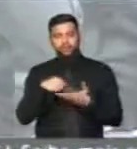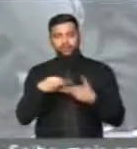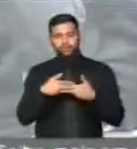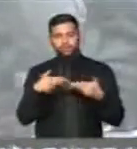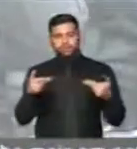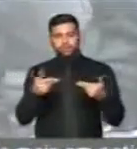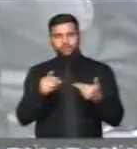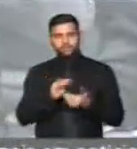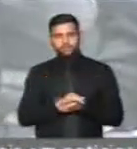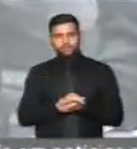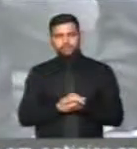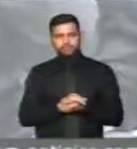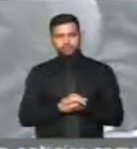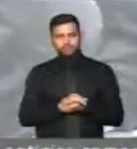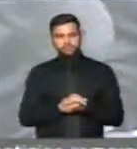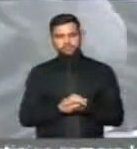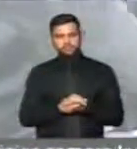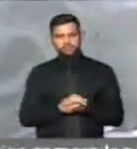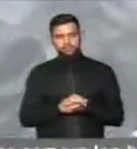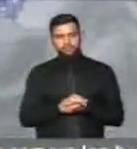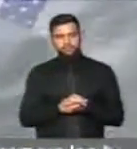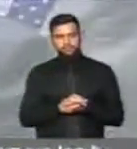medidas.